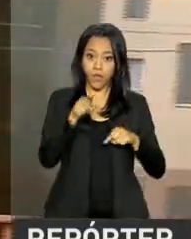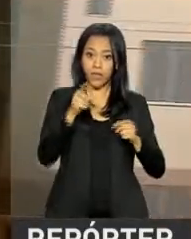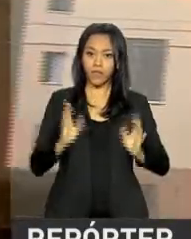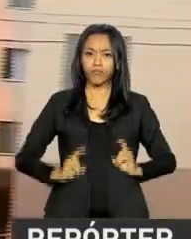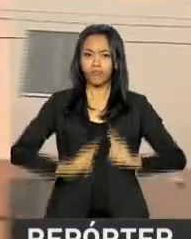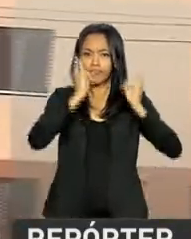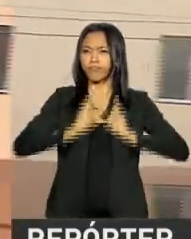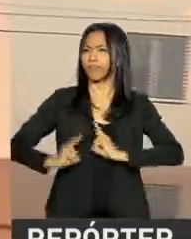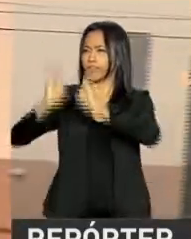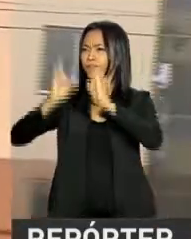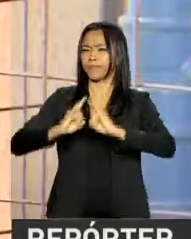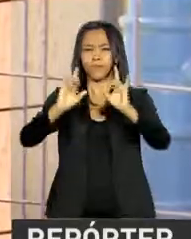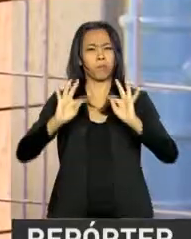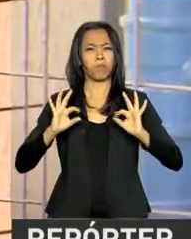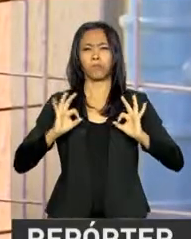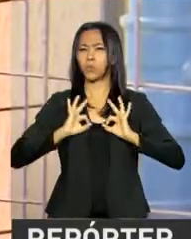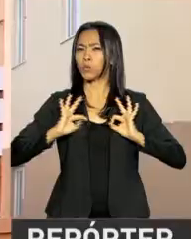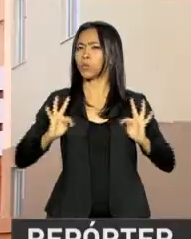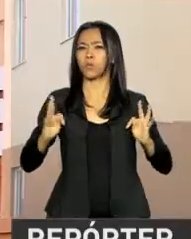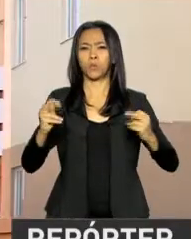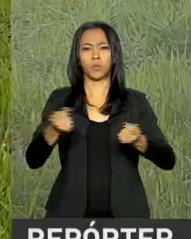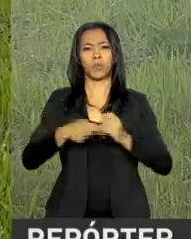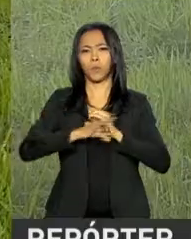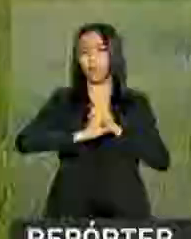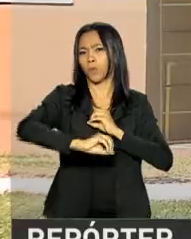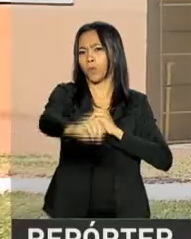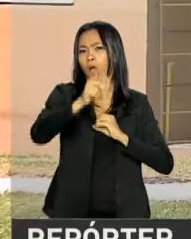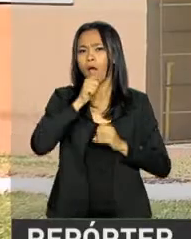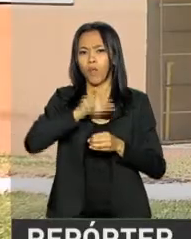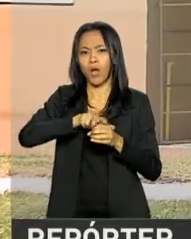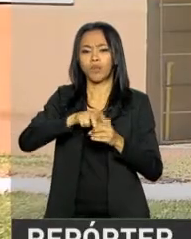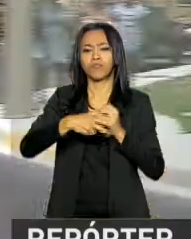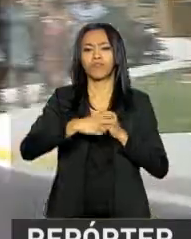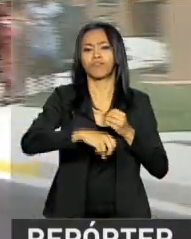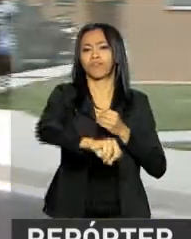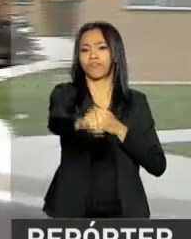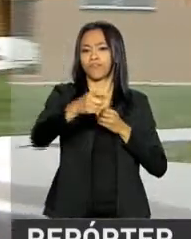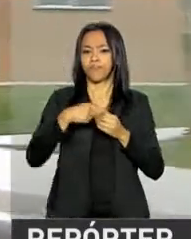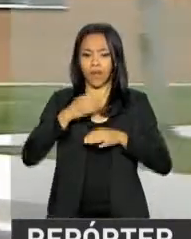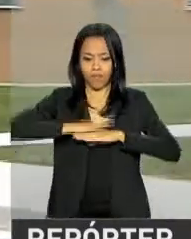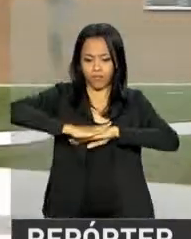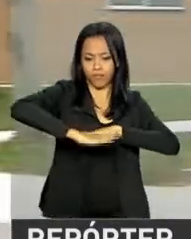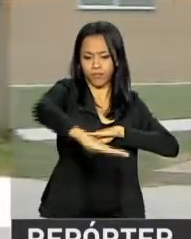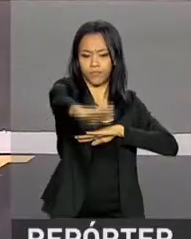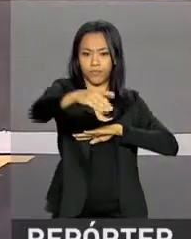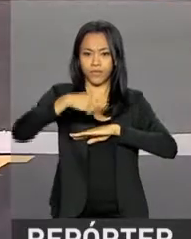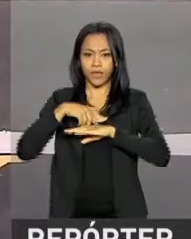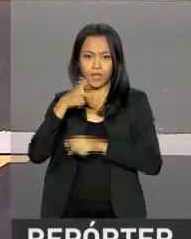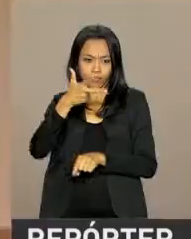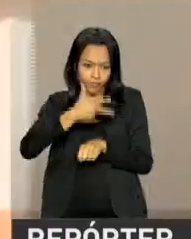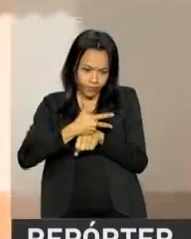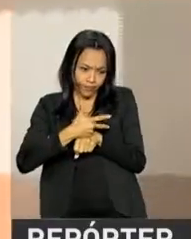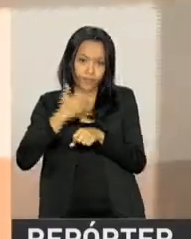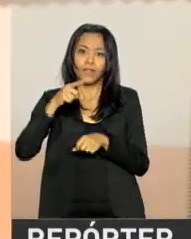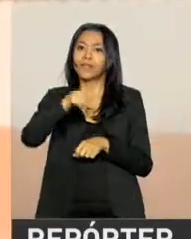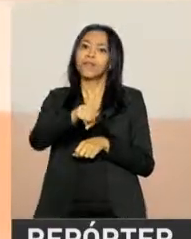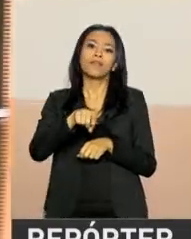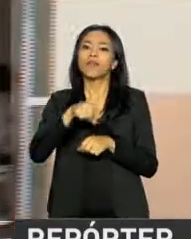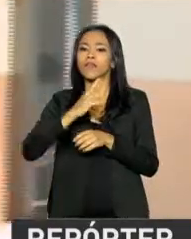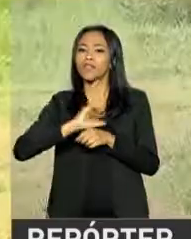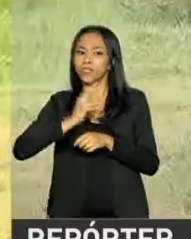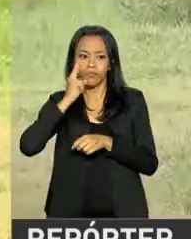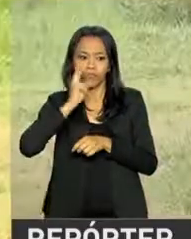infraestrutura completa com rede de água luz esgoto e pavimentação quem também guarita estacionamento centro